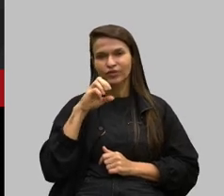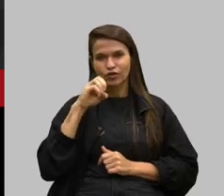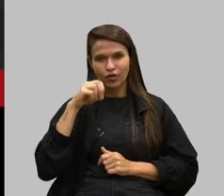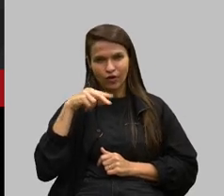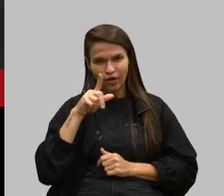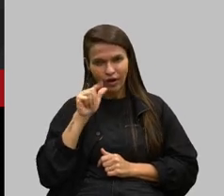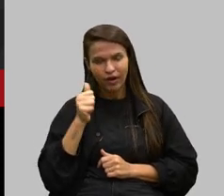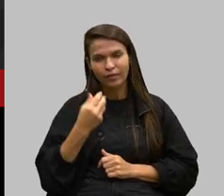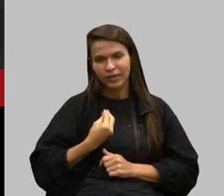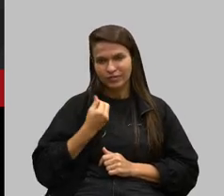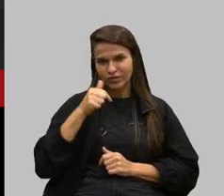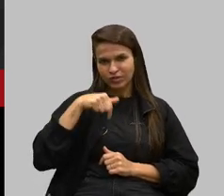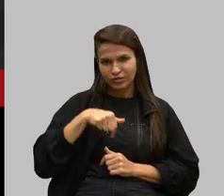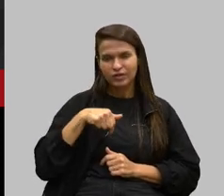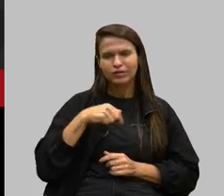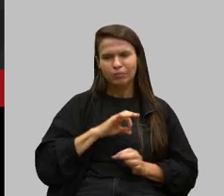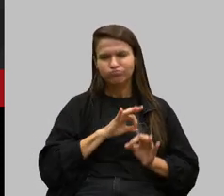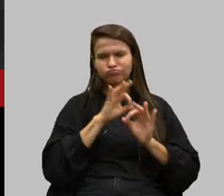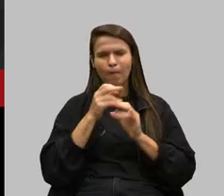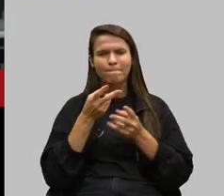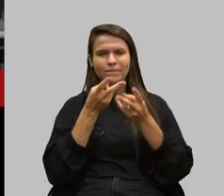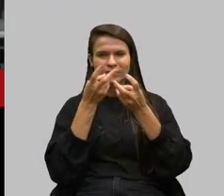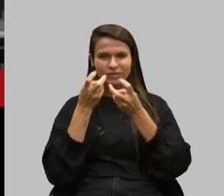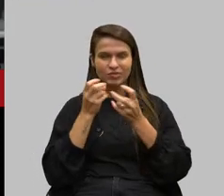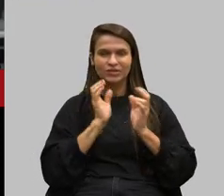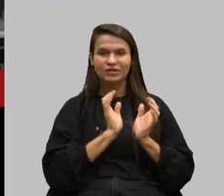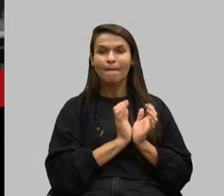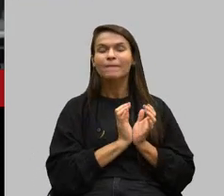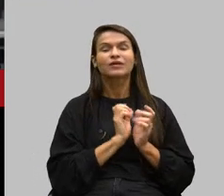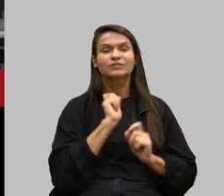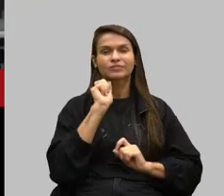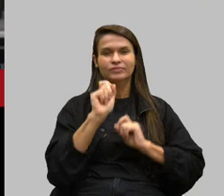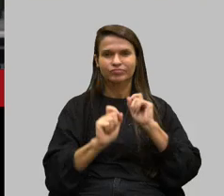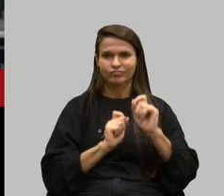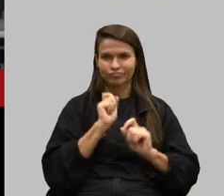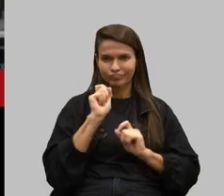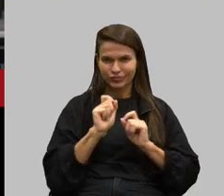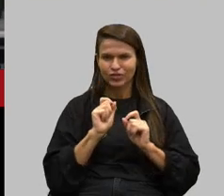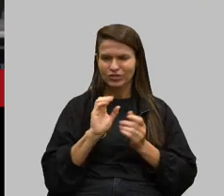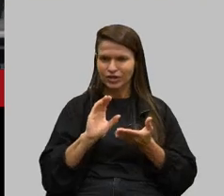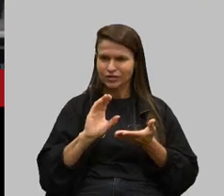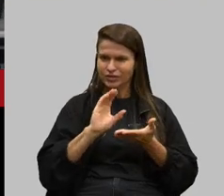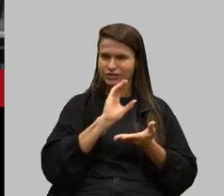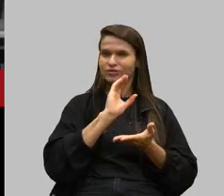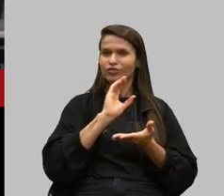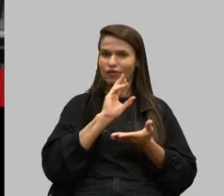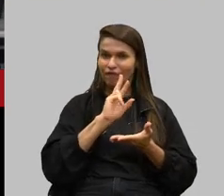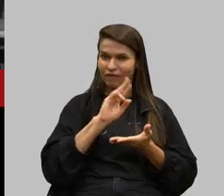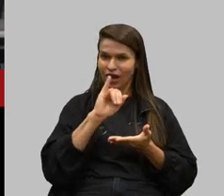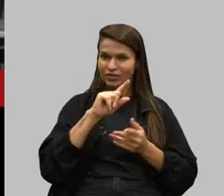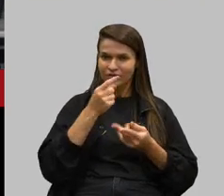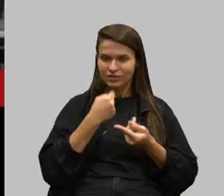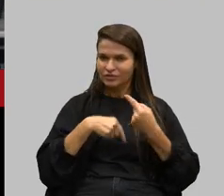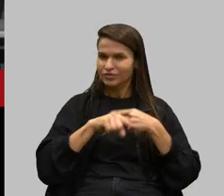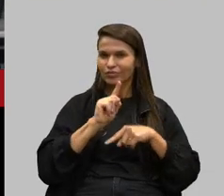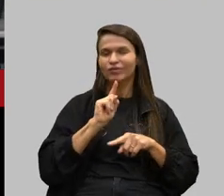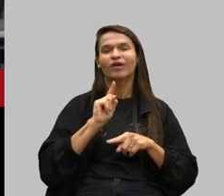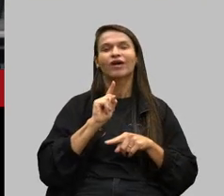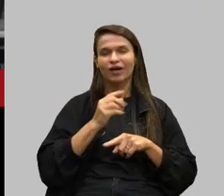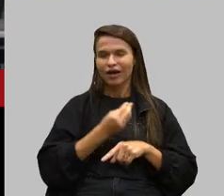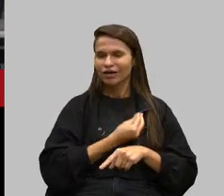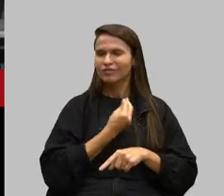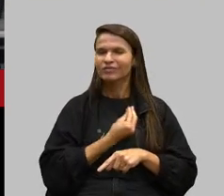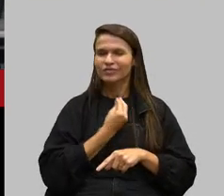aqui e tem ouvido Deputado zela viola das zapaz que este recurso vai transformar a realidade deles vai